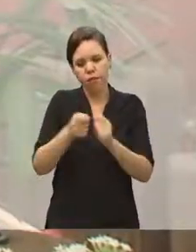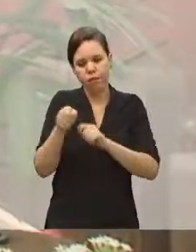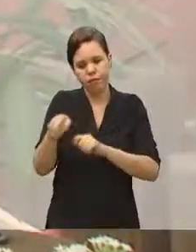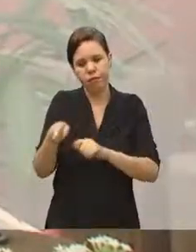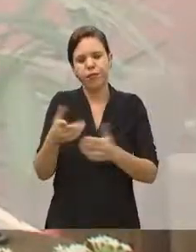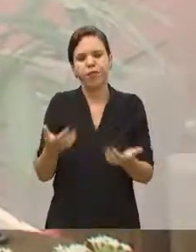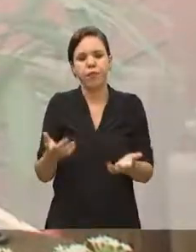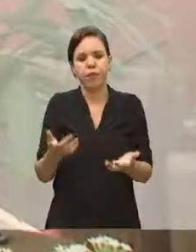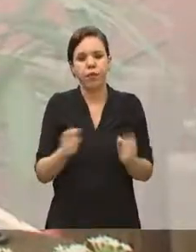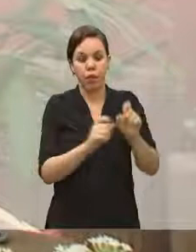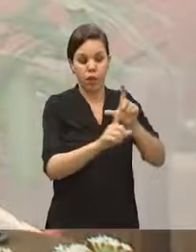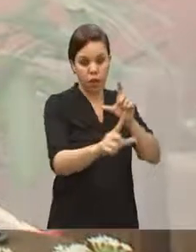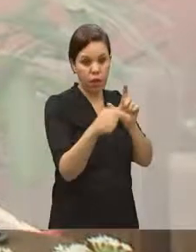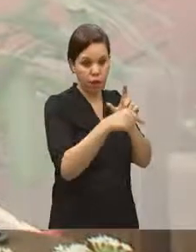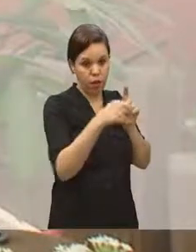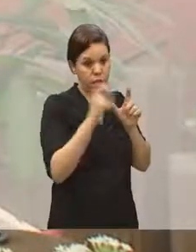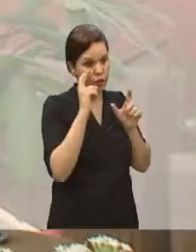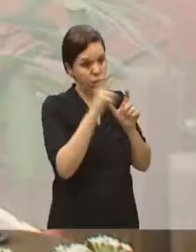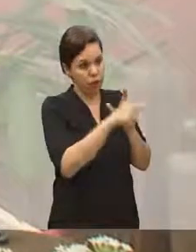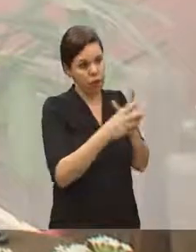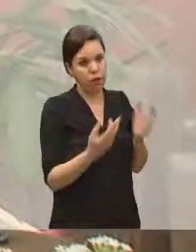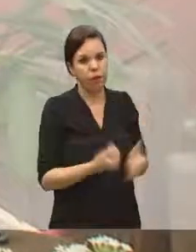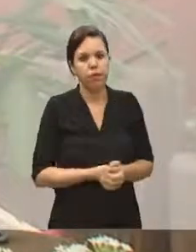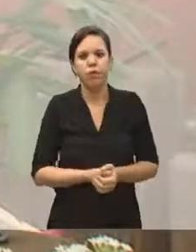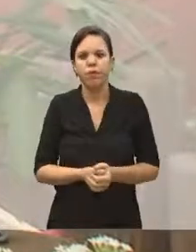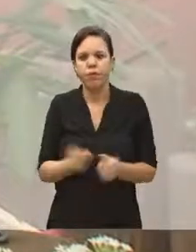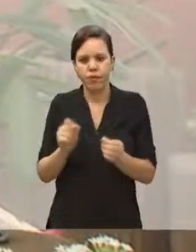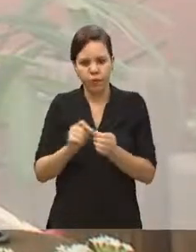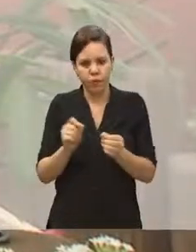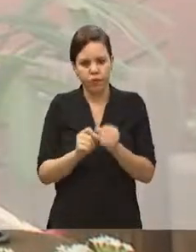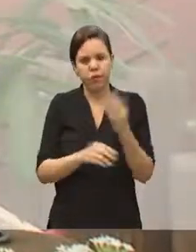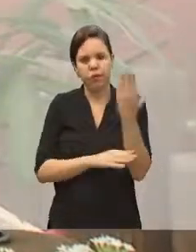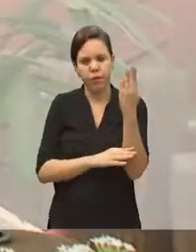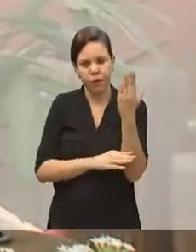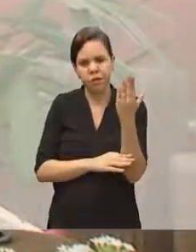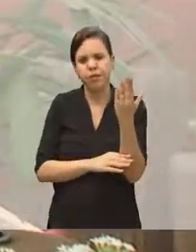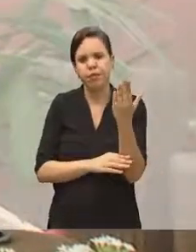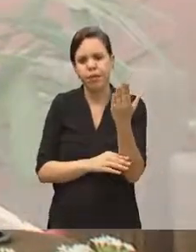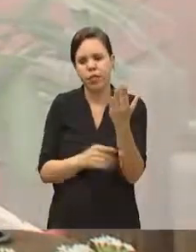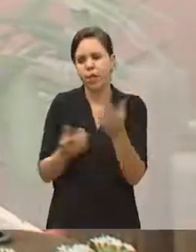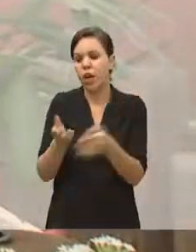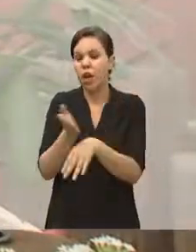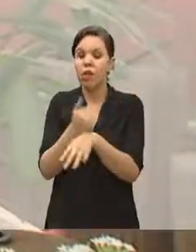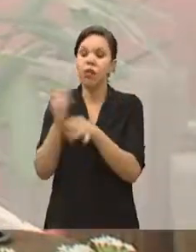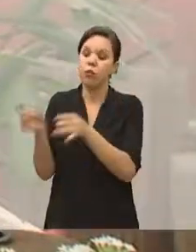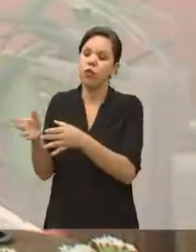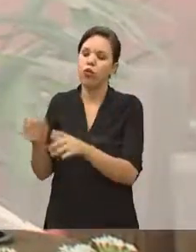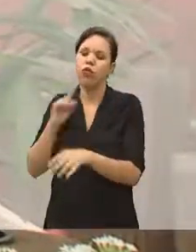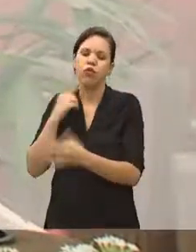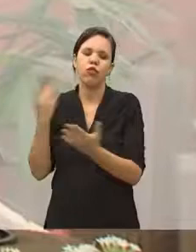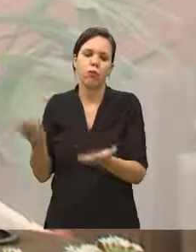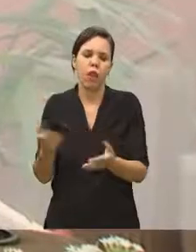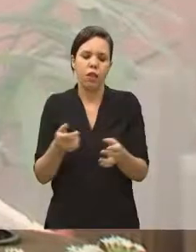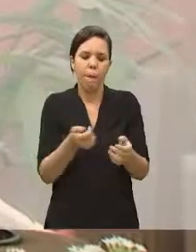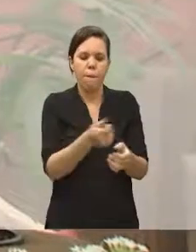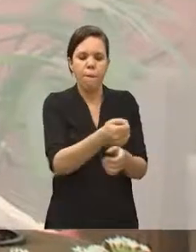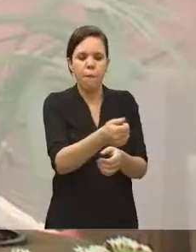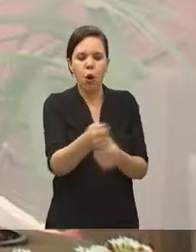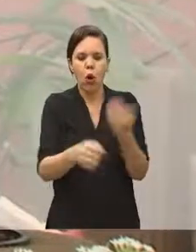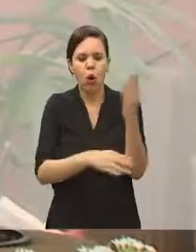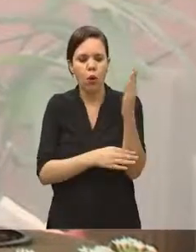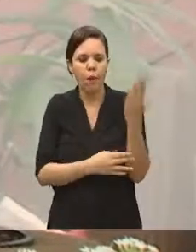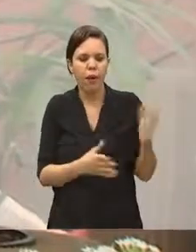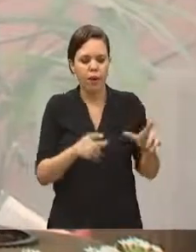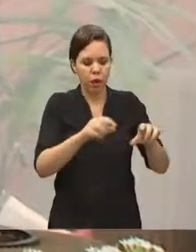gente tem até os painéis que estão aqui atrás que a gente pode ver, ele é feito de pallet também. Então é um restinho de pallet que a gente junta um monte, coloca